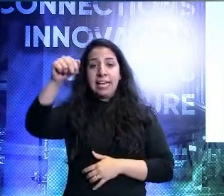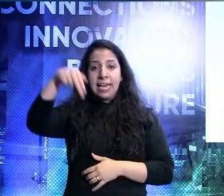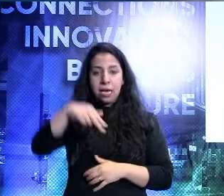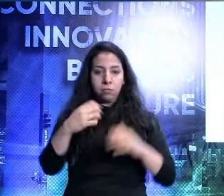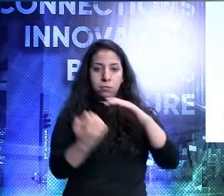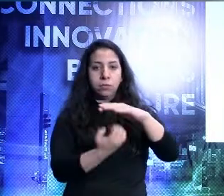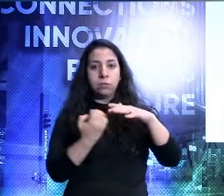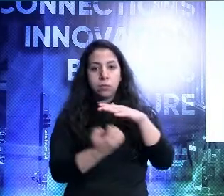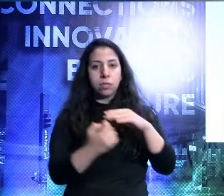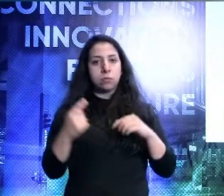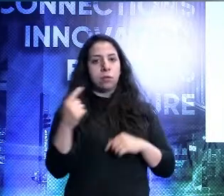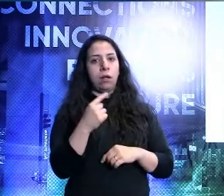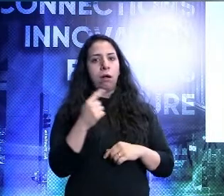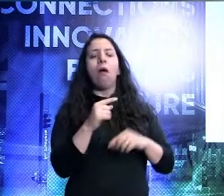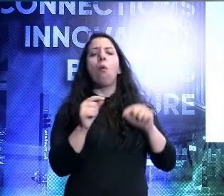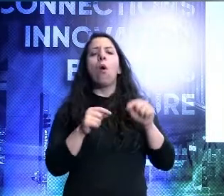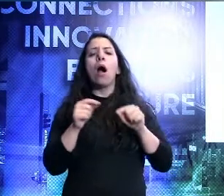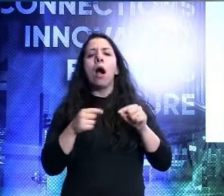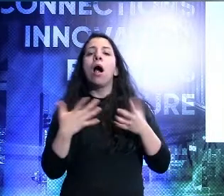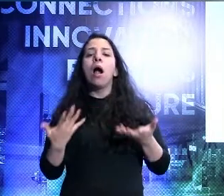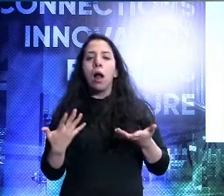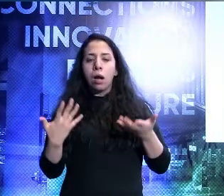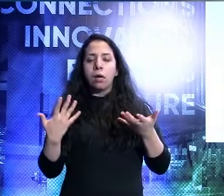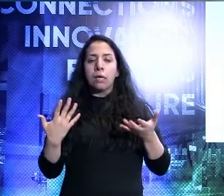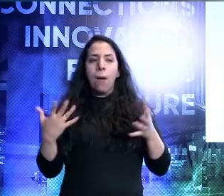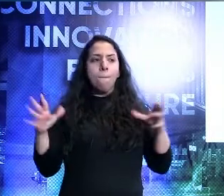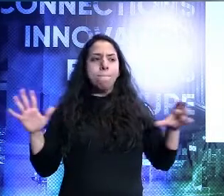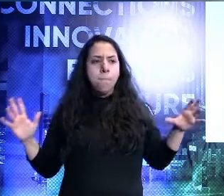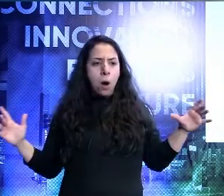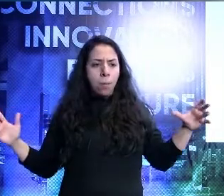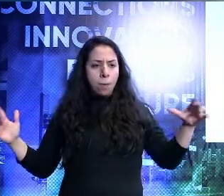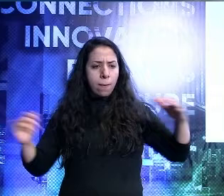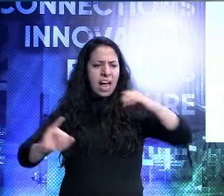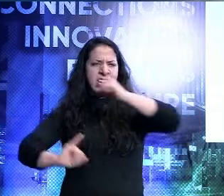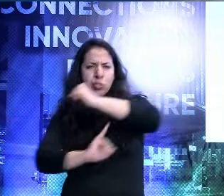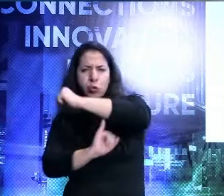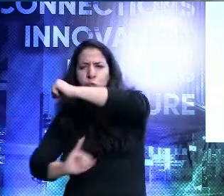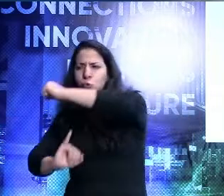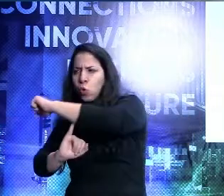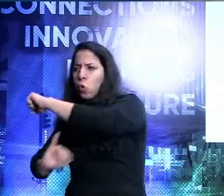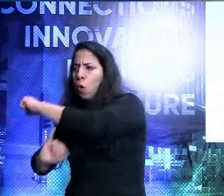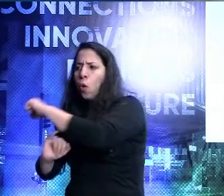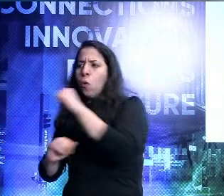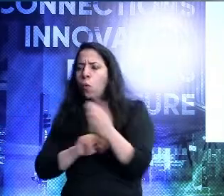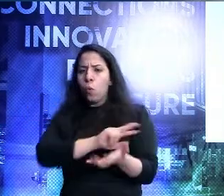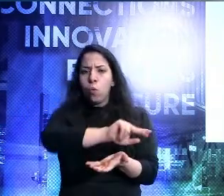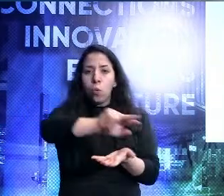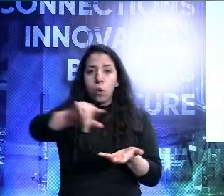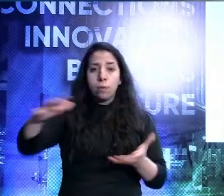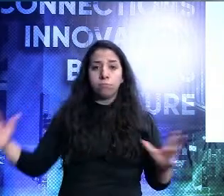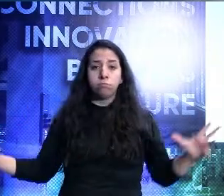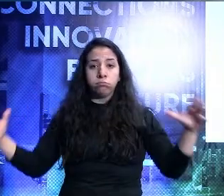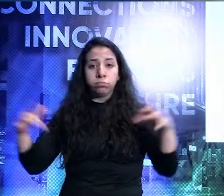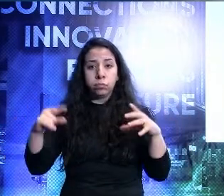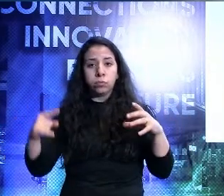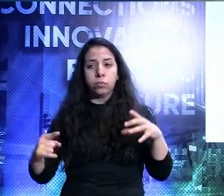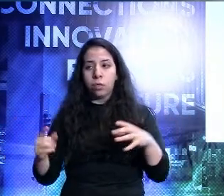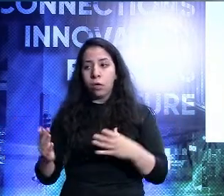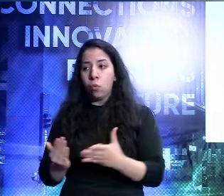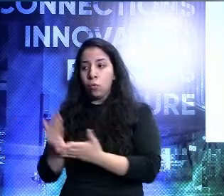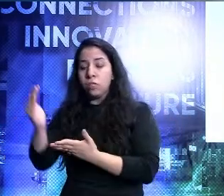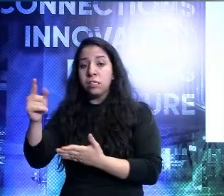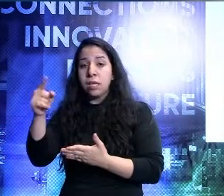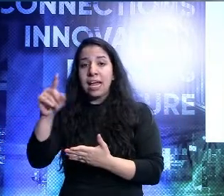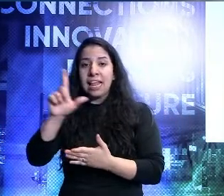congrega aí vários institutos no mundo inteiro e a gente, com muito orgulho, está lá na fundação do Lean, né? Quando o tal do